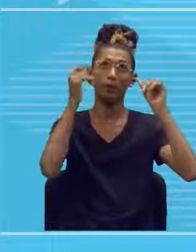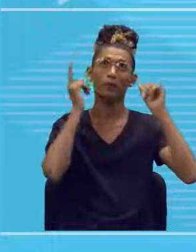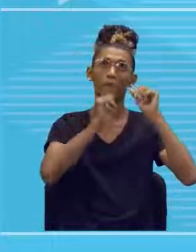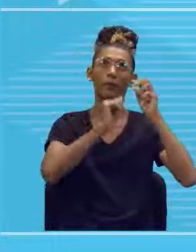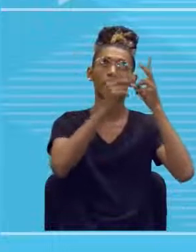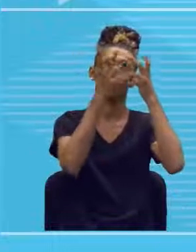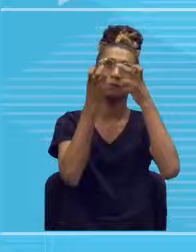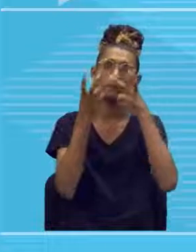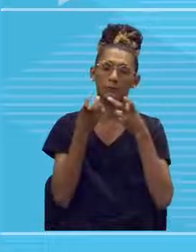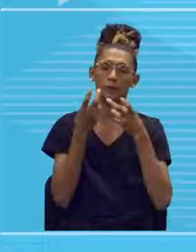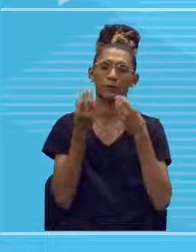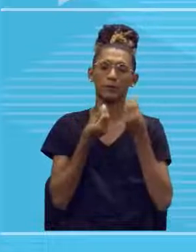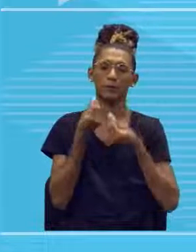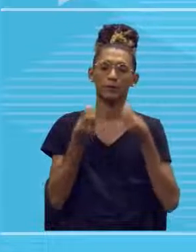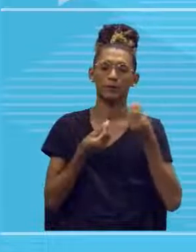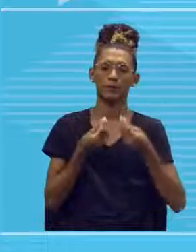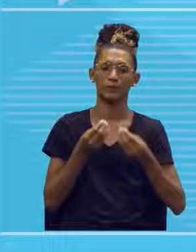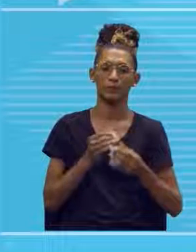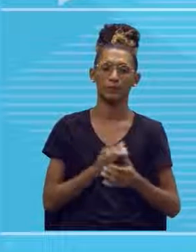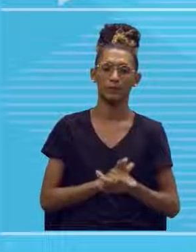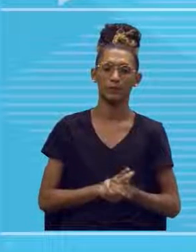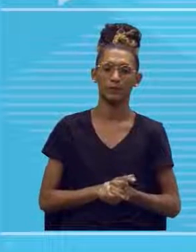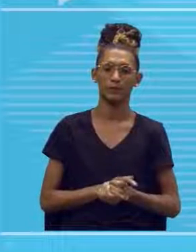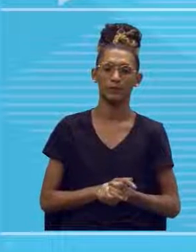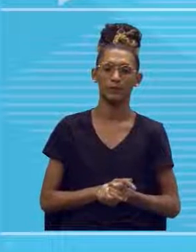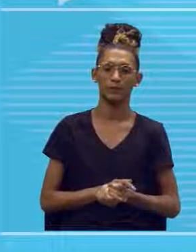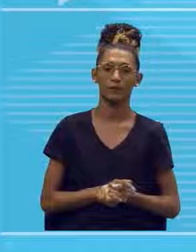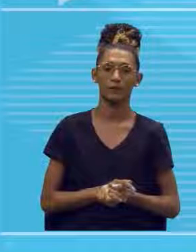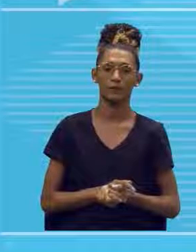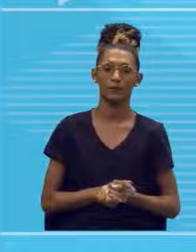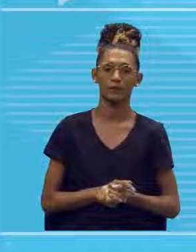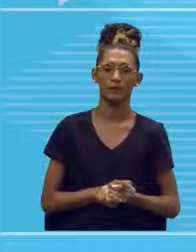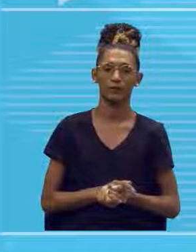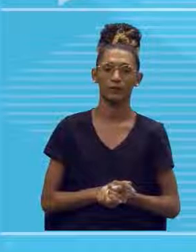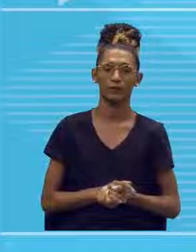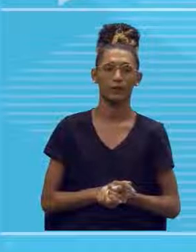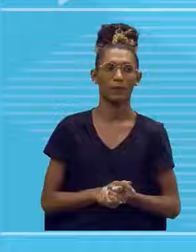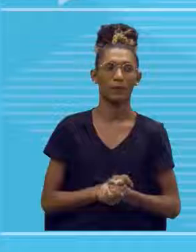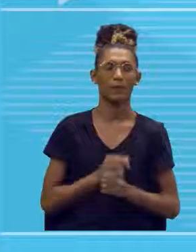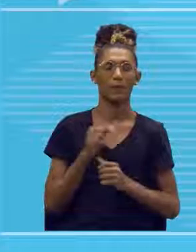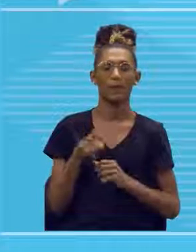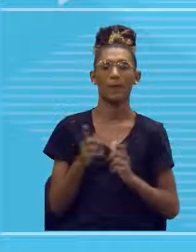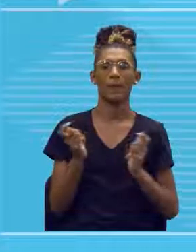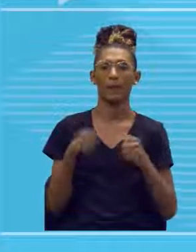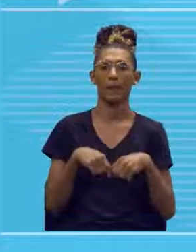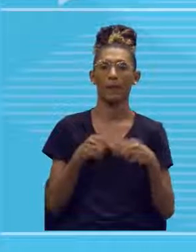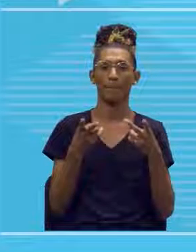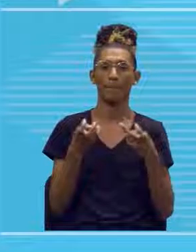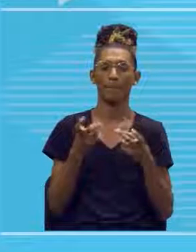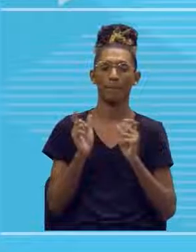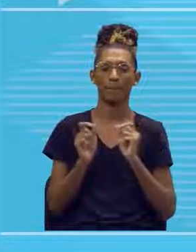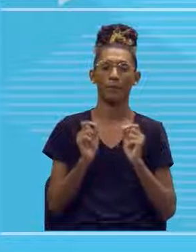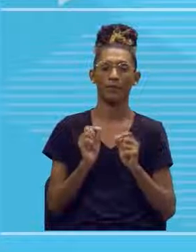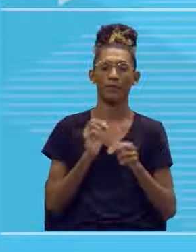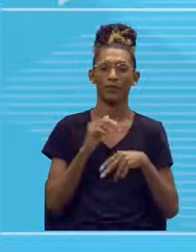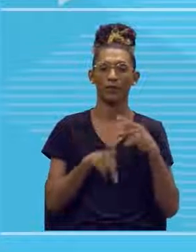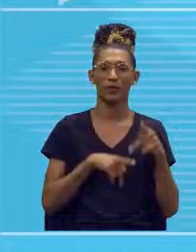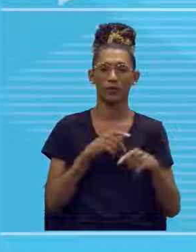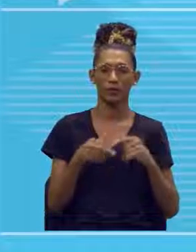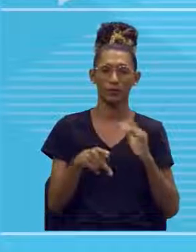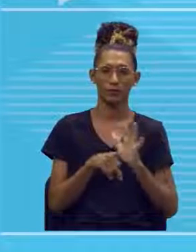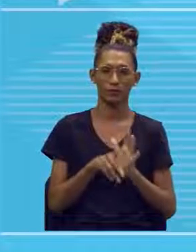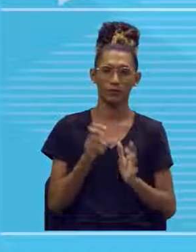essa constelação e na você ver também e como os povos